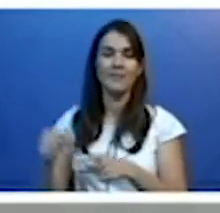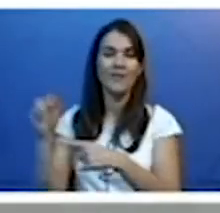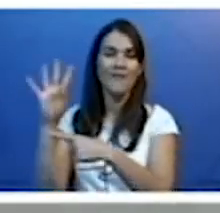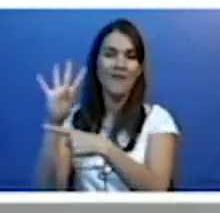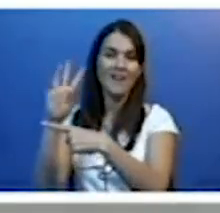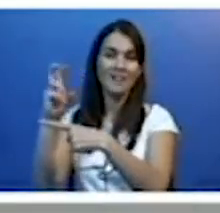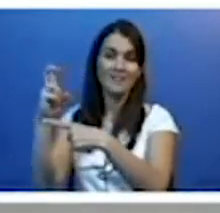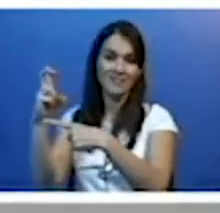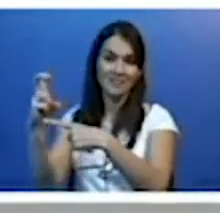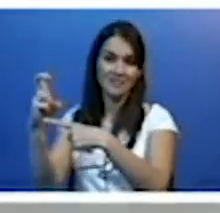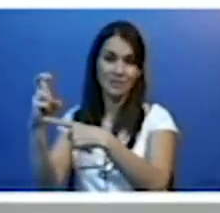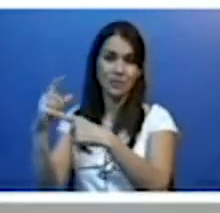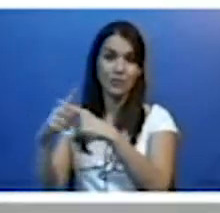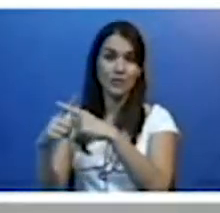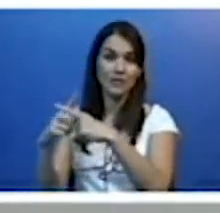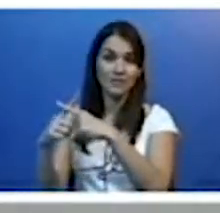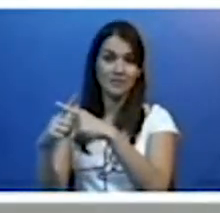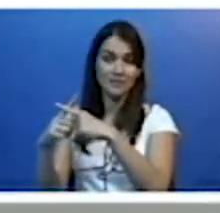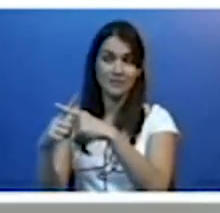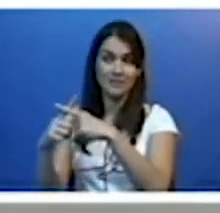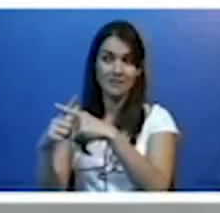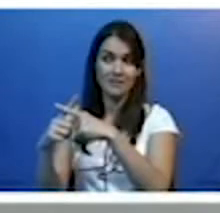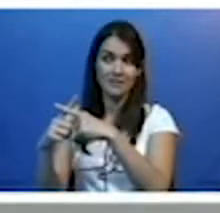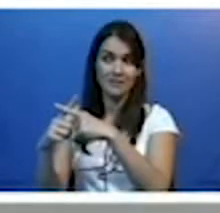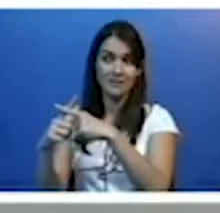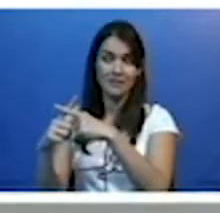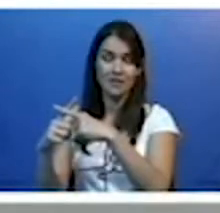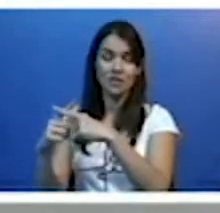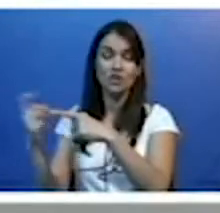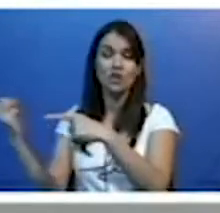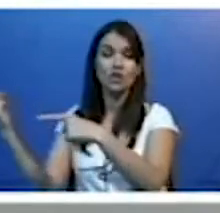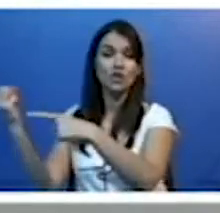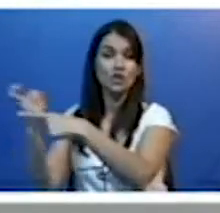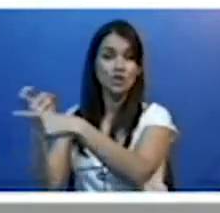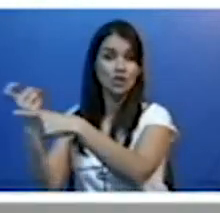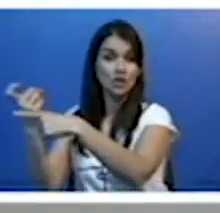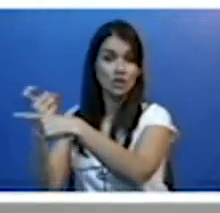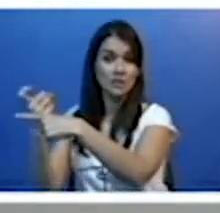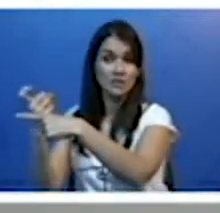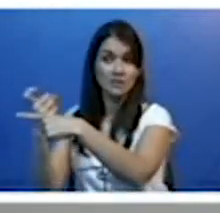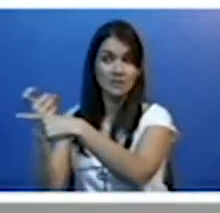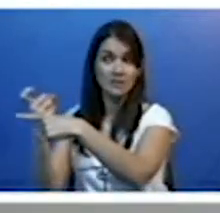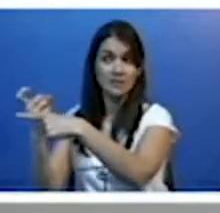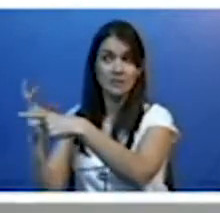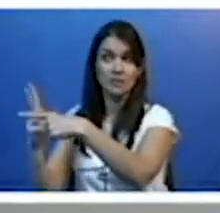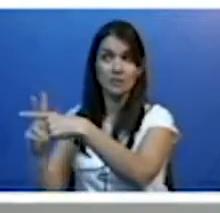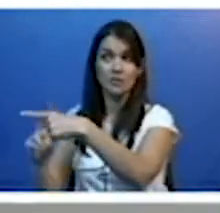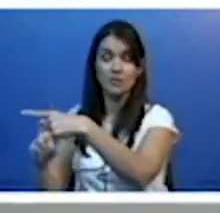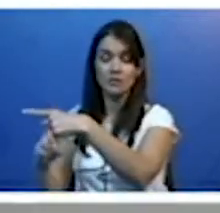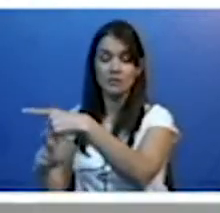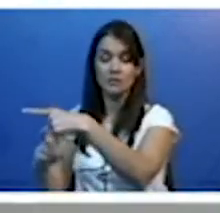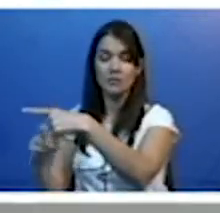45 vezes x sobre